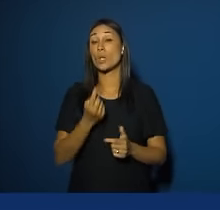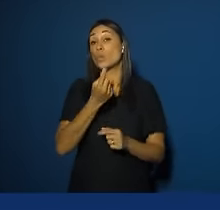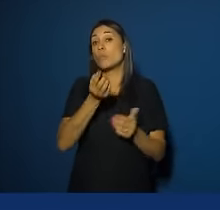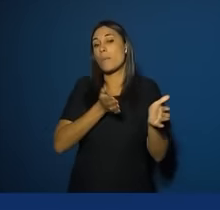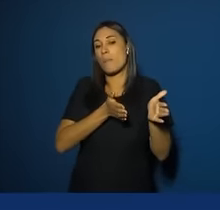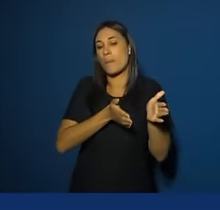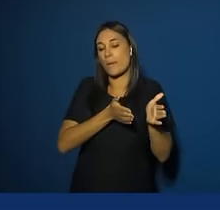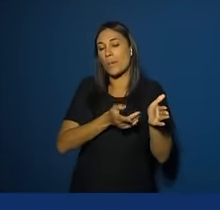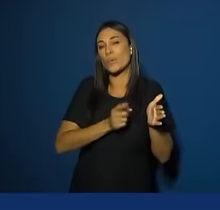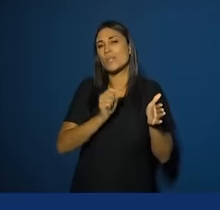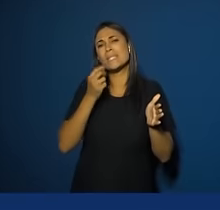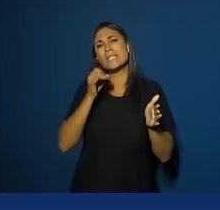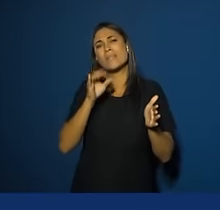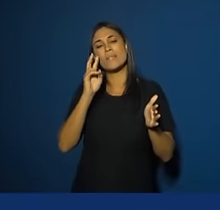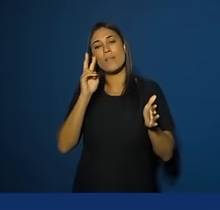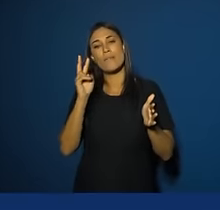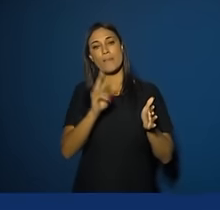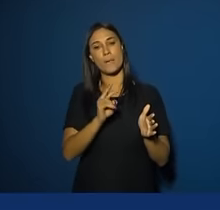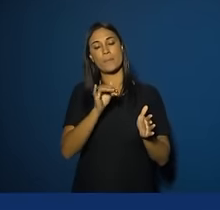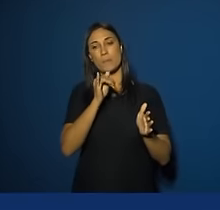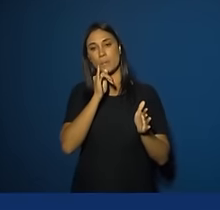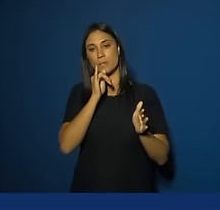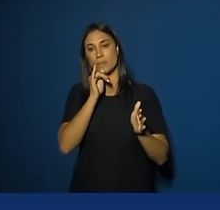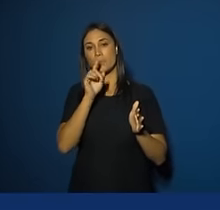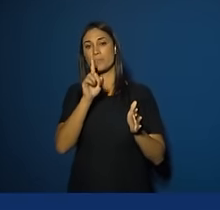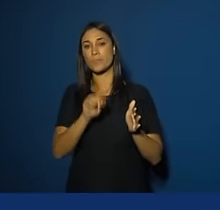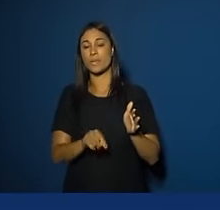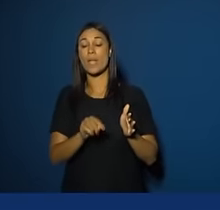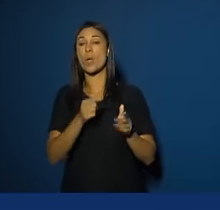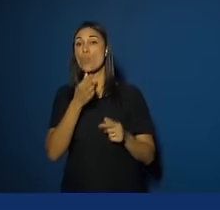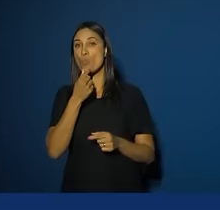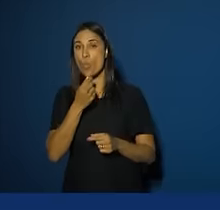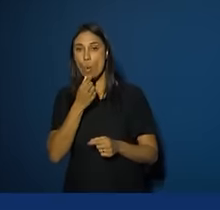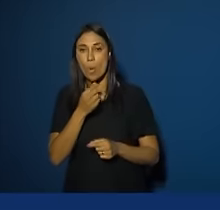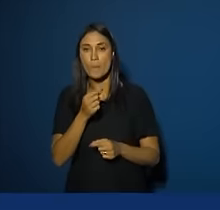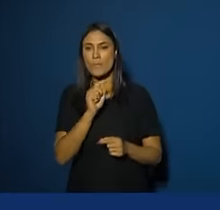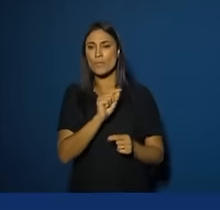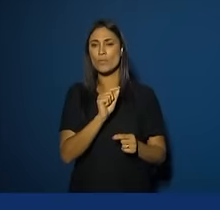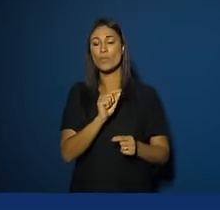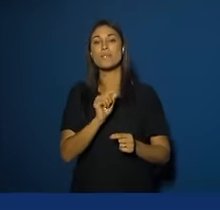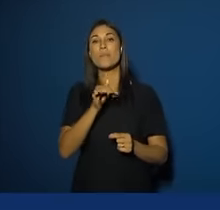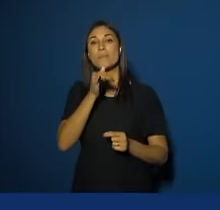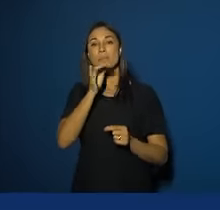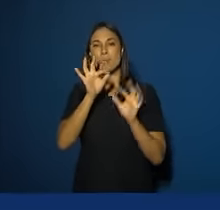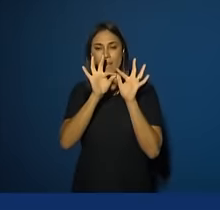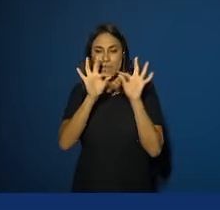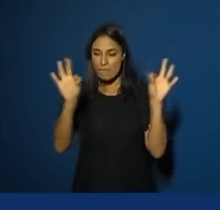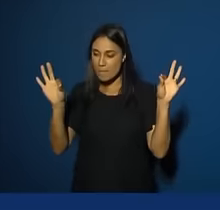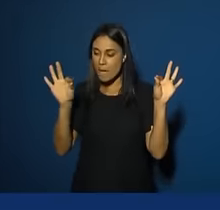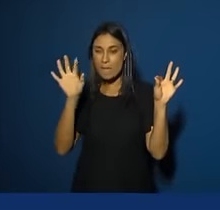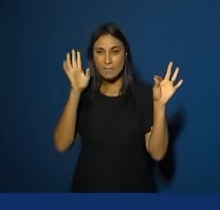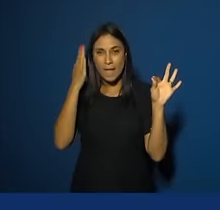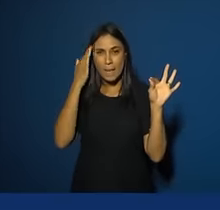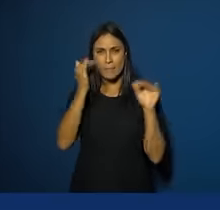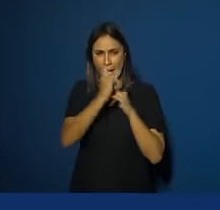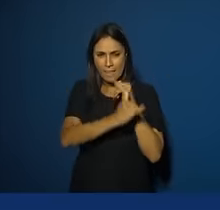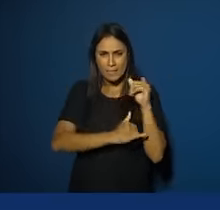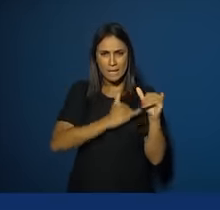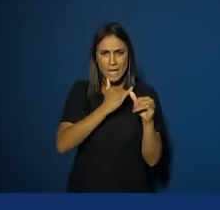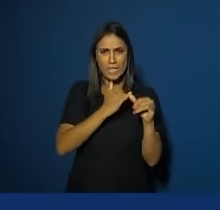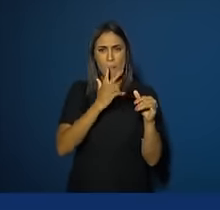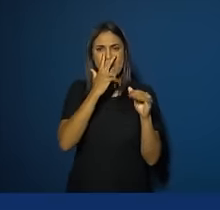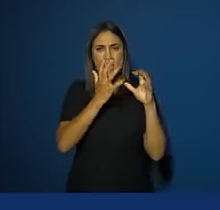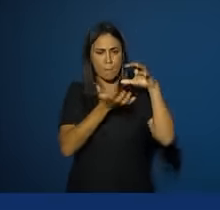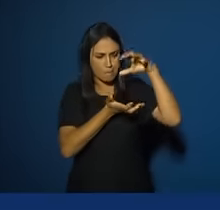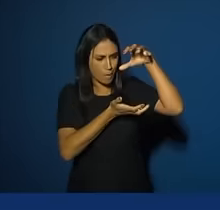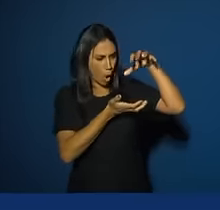primeiro momento, você vê empresas como a NVIDIA, que é o cara que, como se fosse a fibra ótica do tempo que a gente viu a internet, né, naquela bolha,